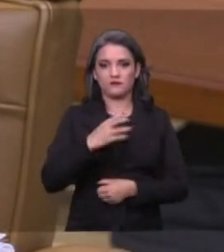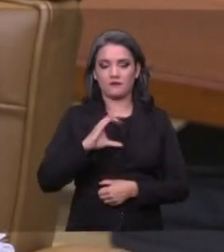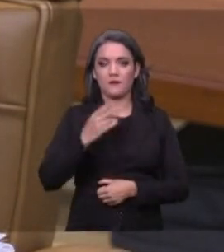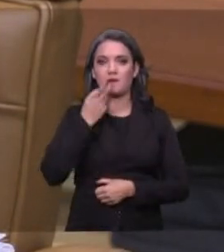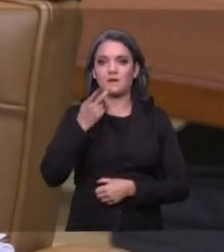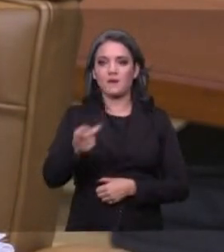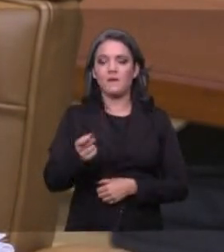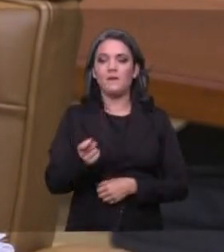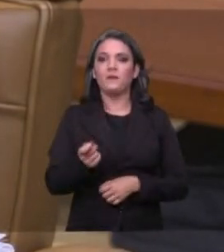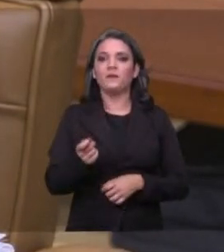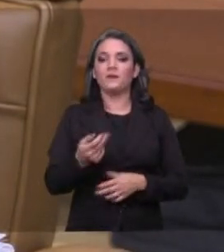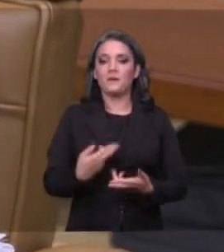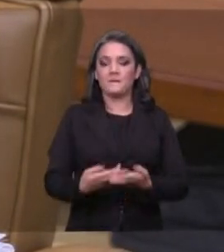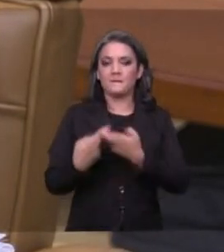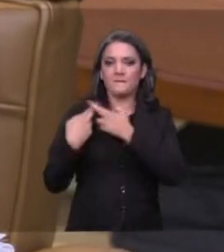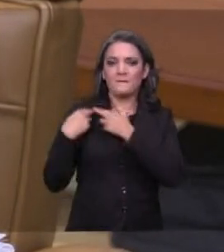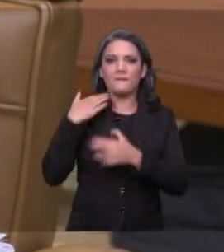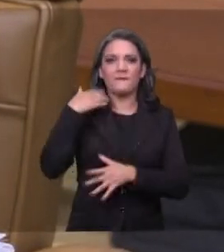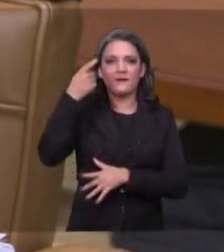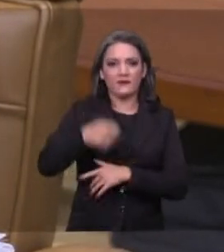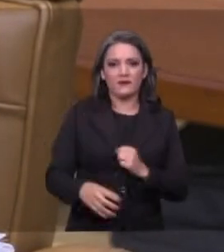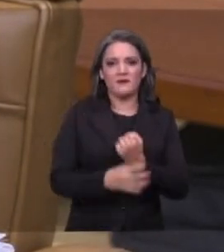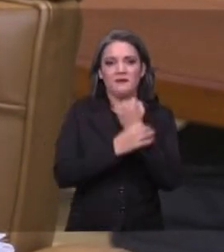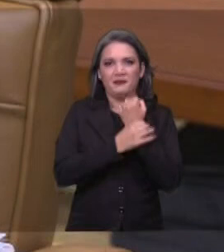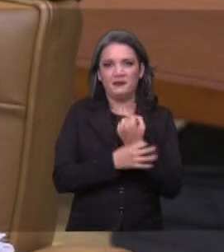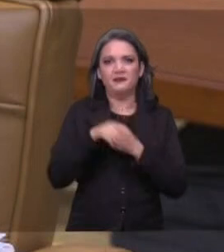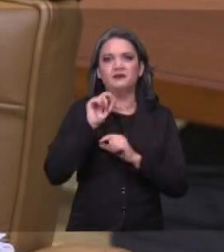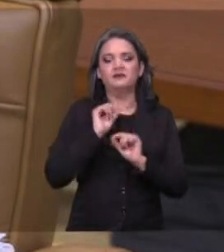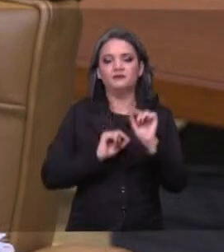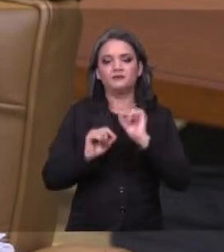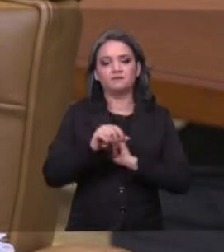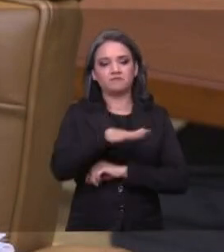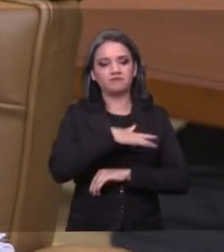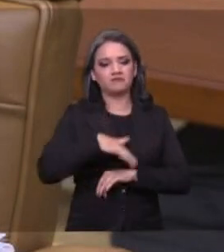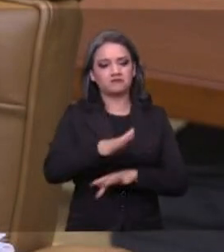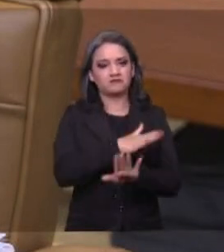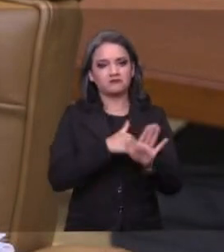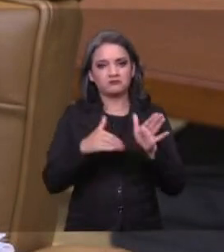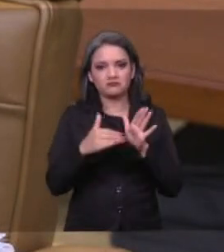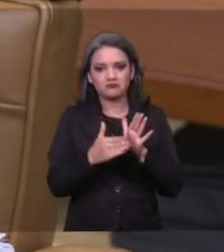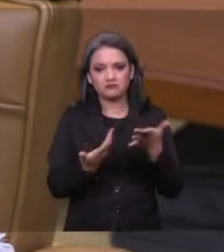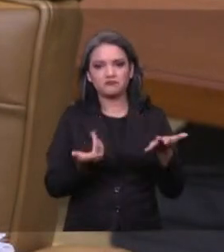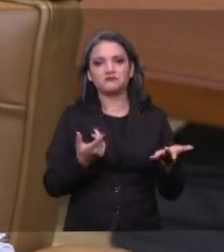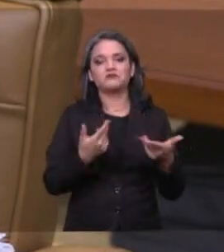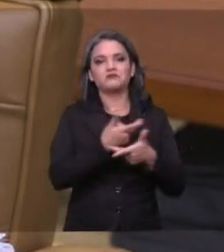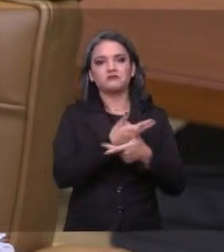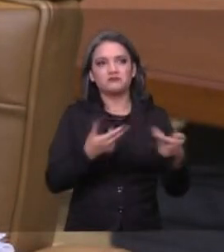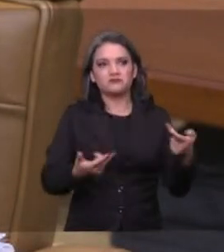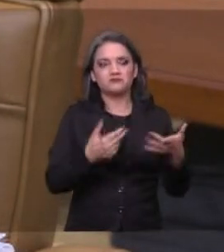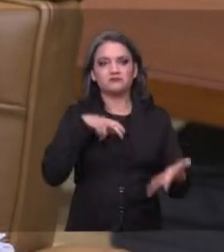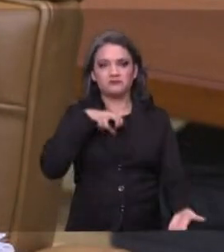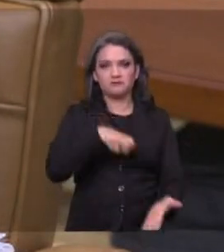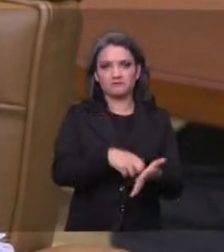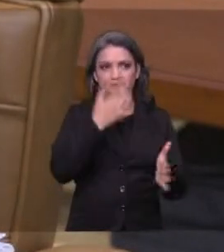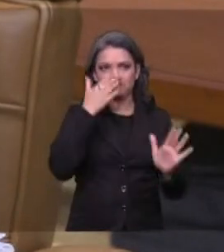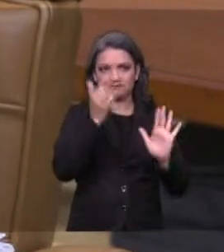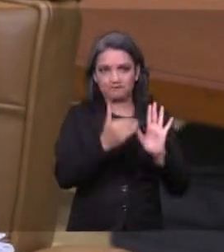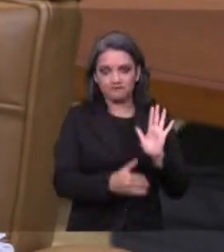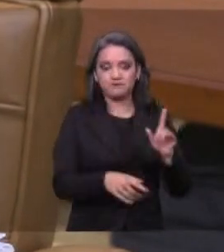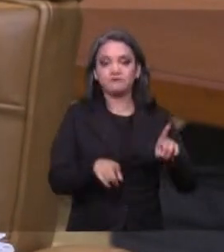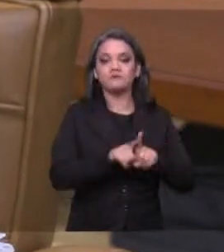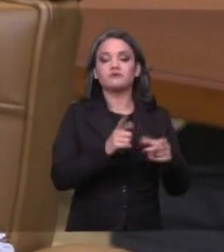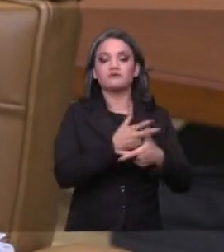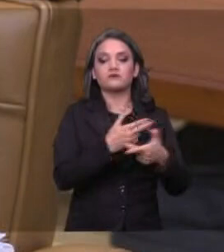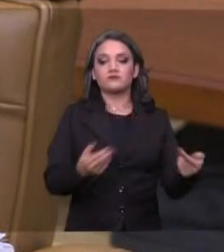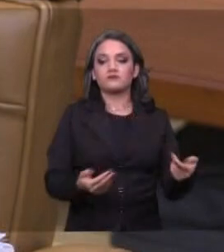das garantias abrange todas as infrações penais, exceto as de menor potencial ofensivo, e cessa